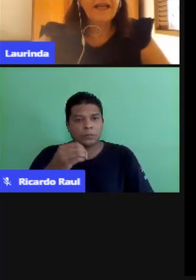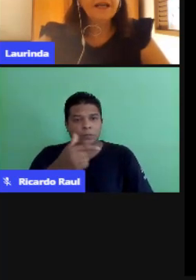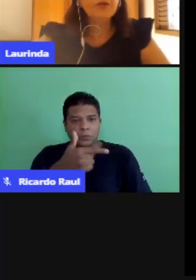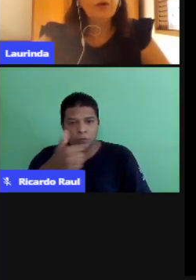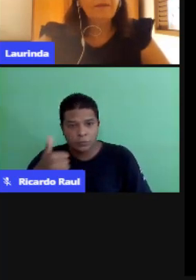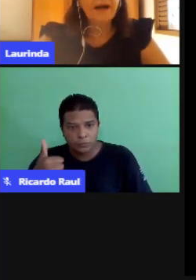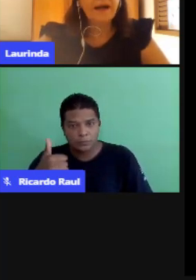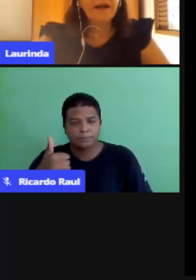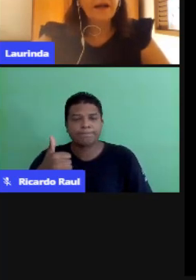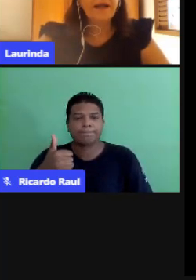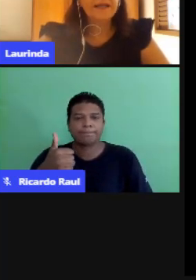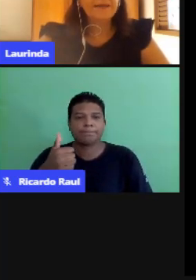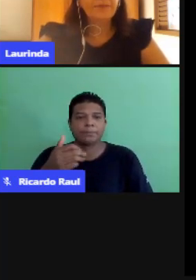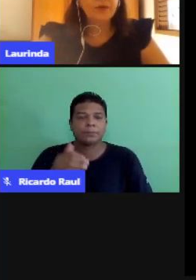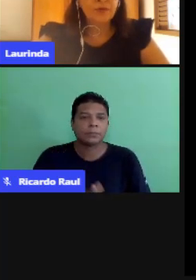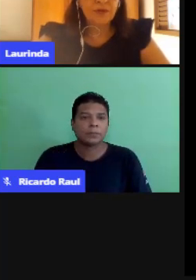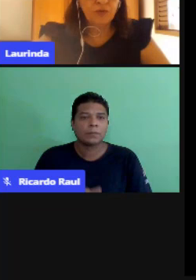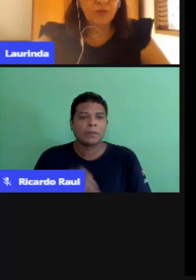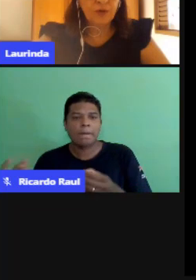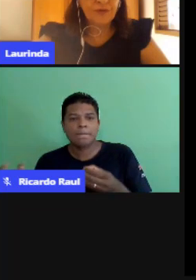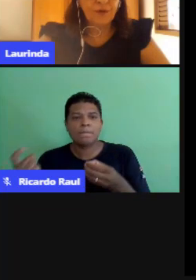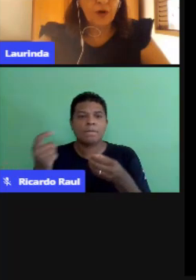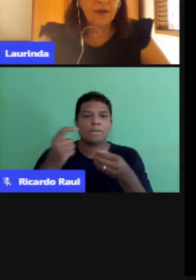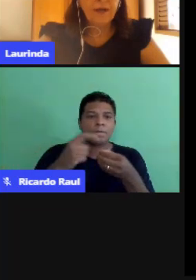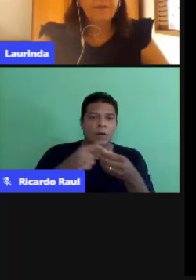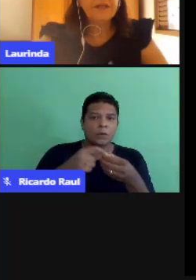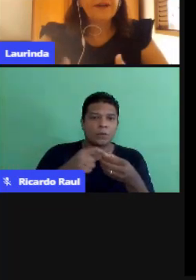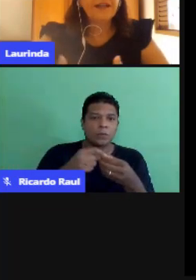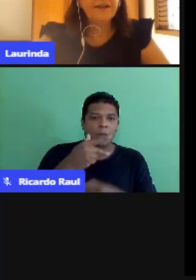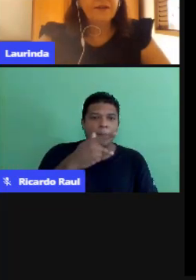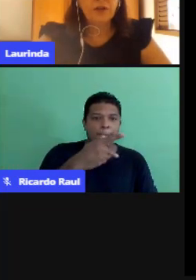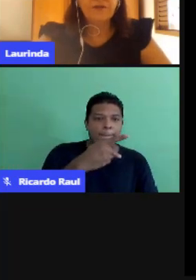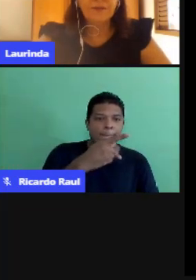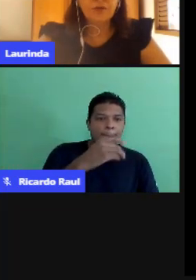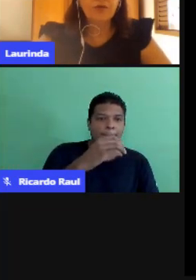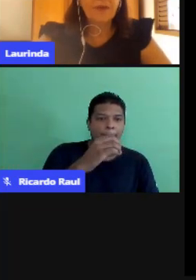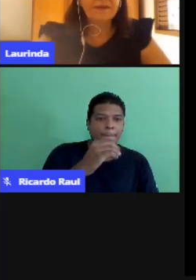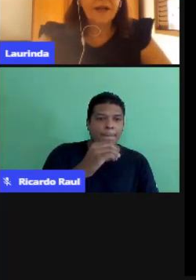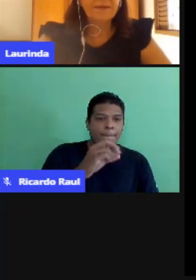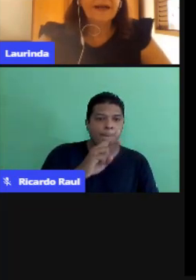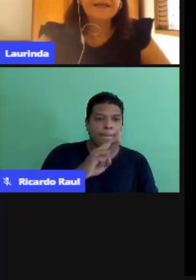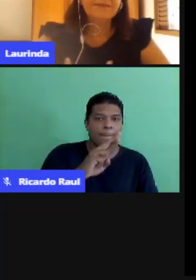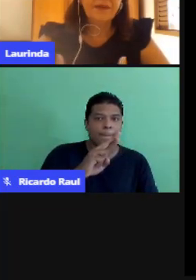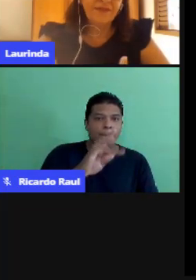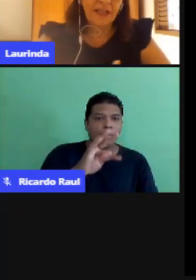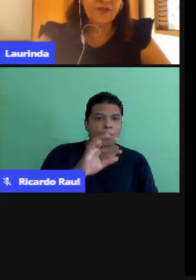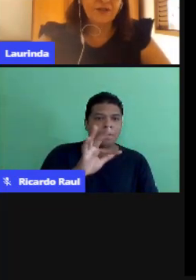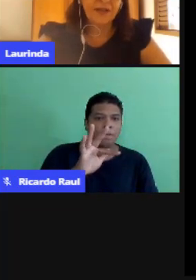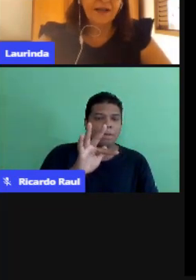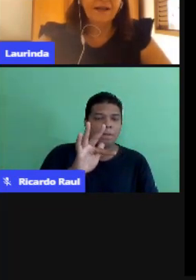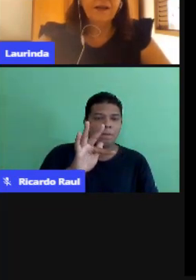bem, vai retomar essa produção do portfólio. Mas nós vamos comentar mais para frente, tá?